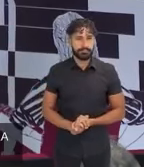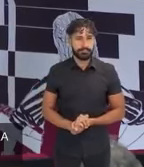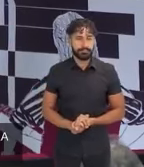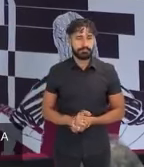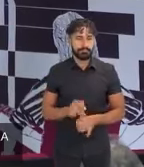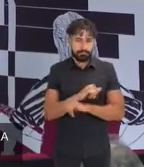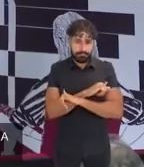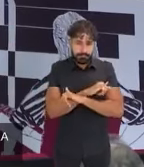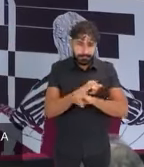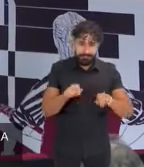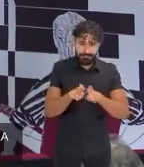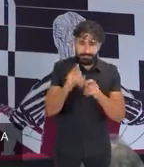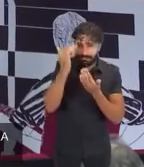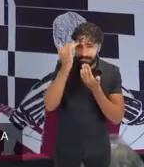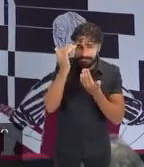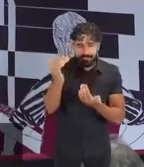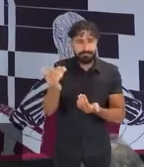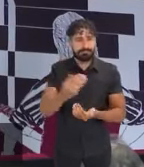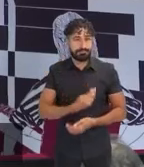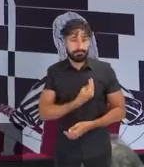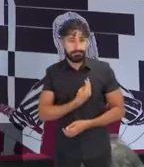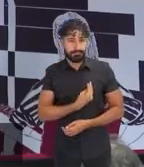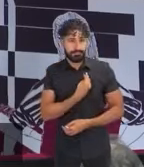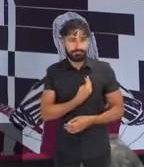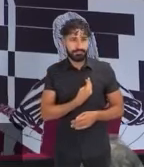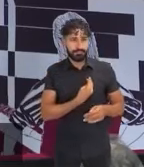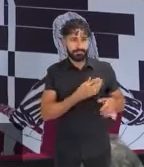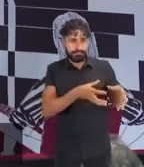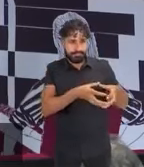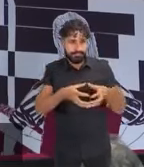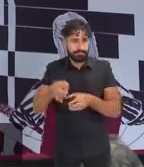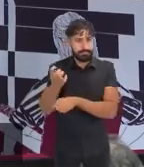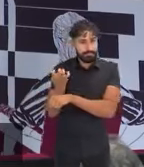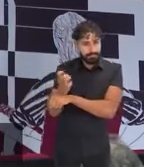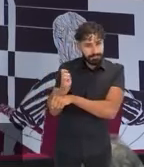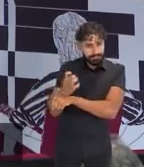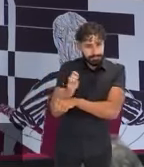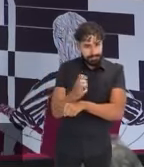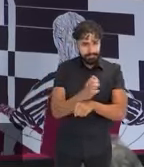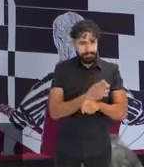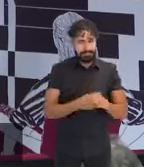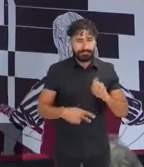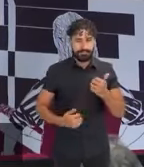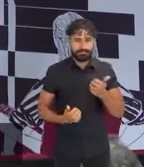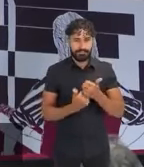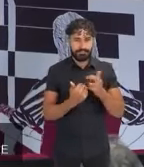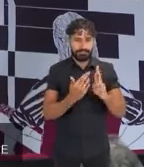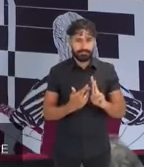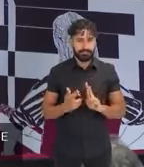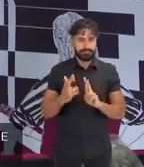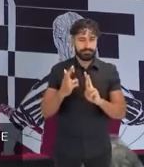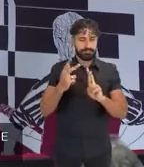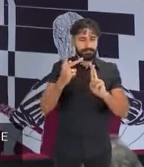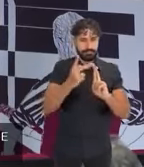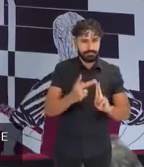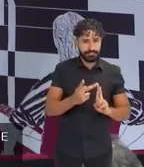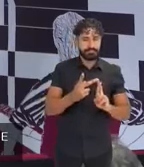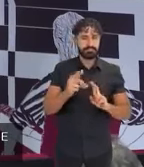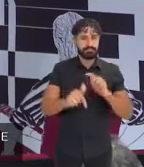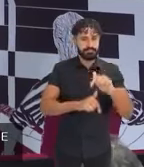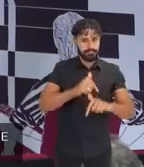Registramos e agradecemos a participação das estagiárias e estagiários, das subprocuradoras e subprocuradores do